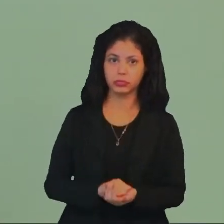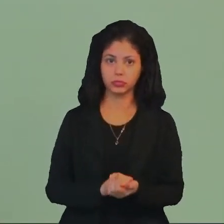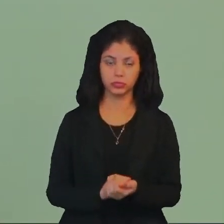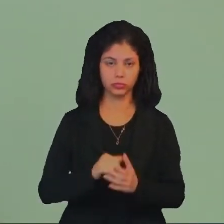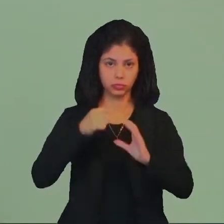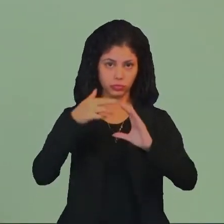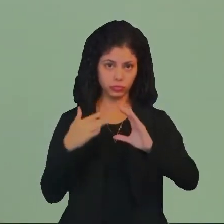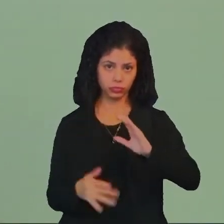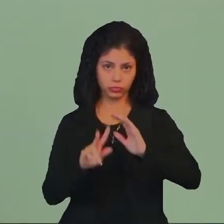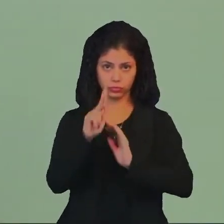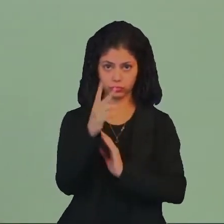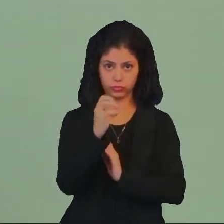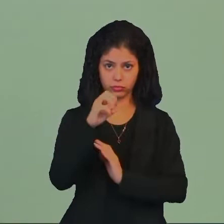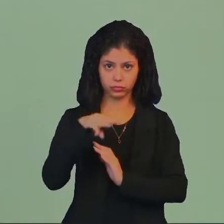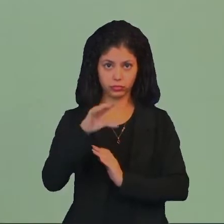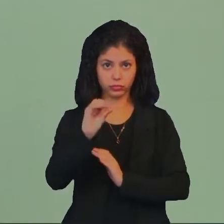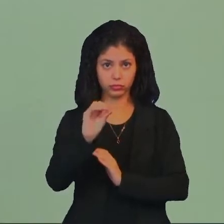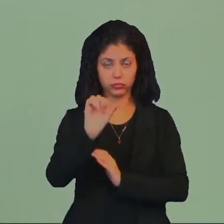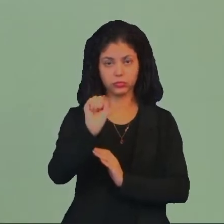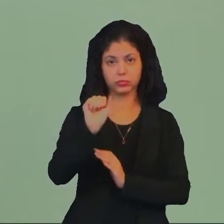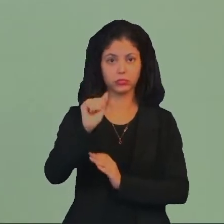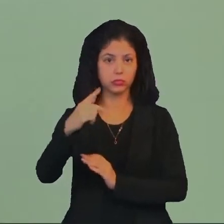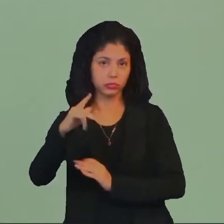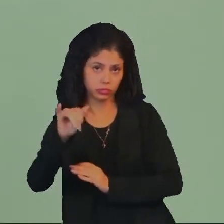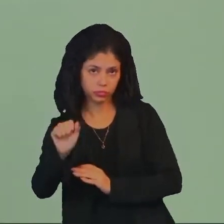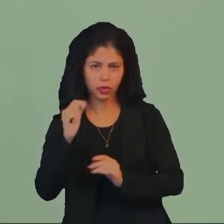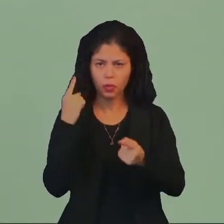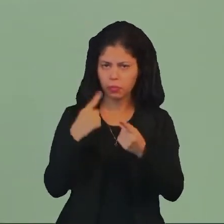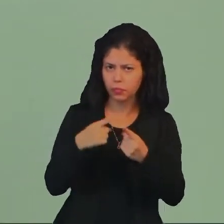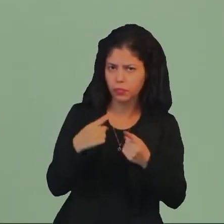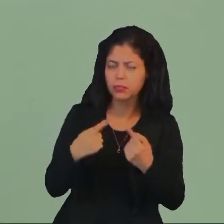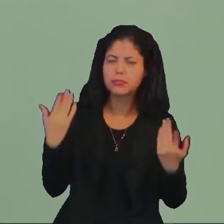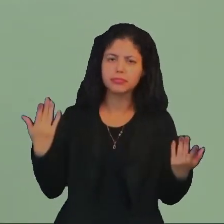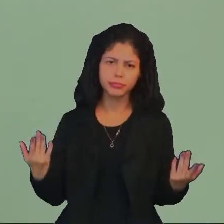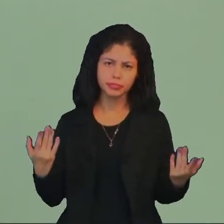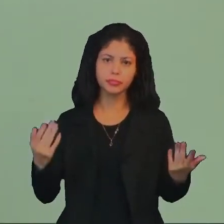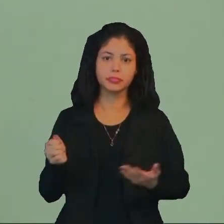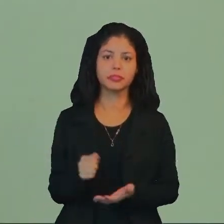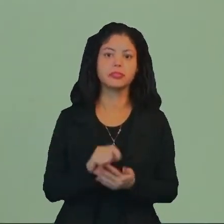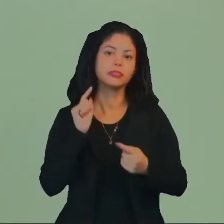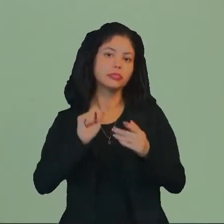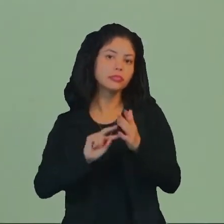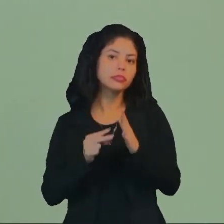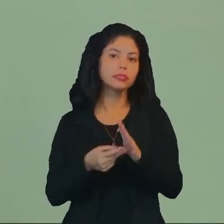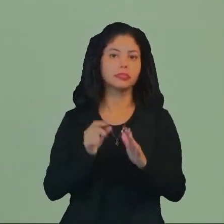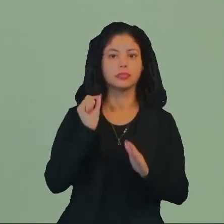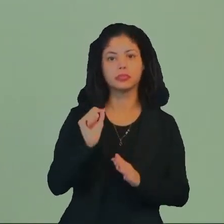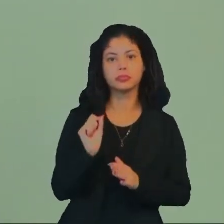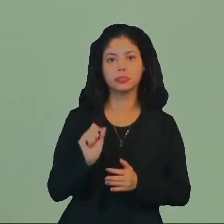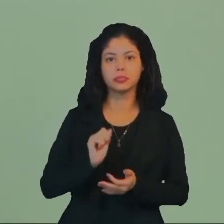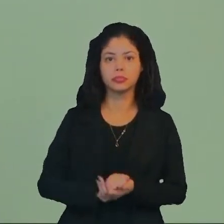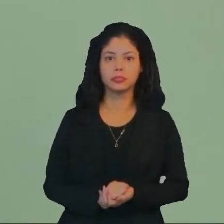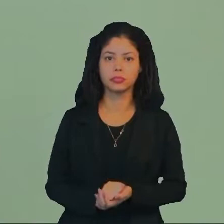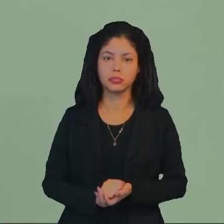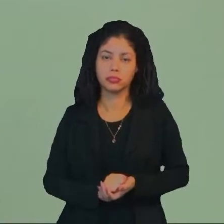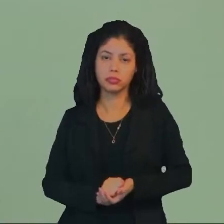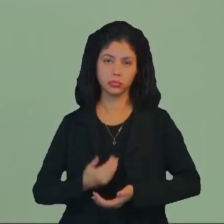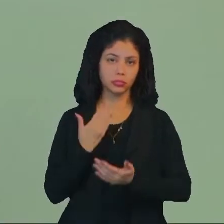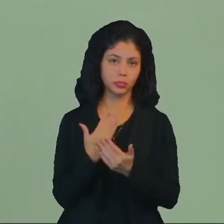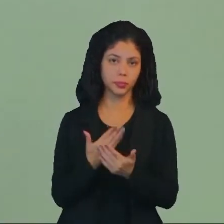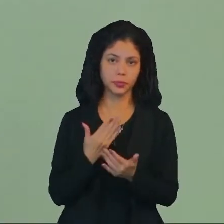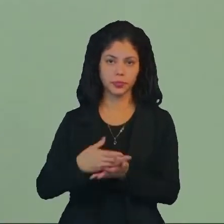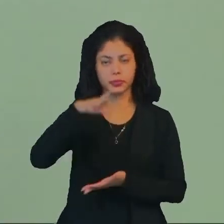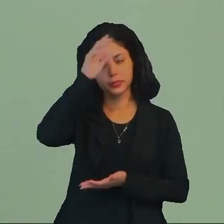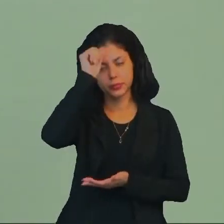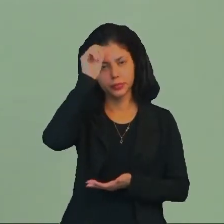nossa espécie chama Homo sapiens. Mas por que tem esse nome de Homo sapiens? O que significa esse nome? Então, nessa aula,